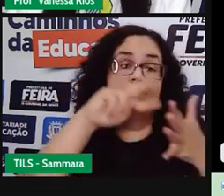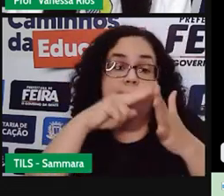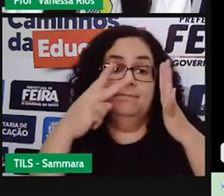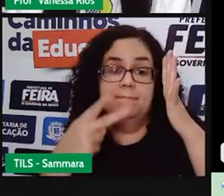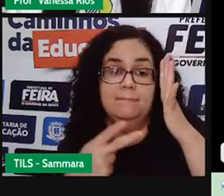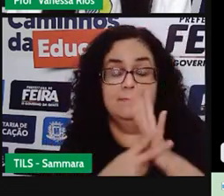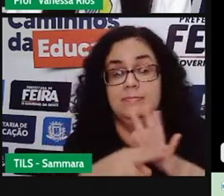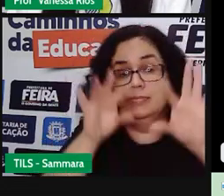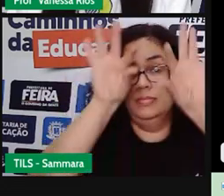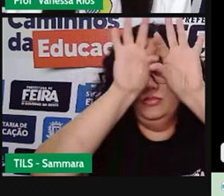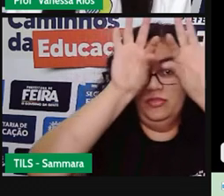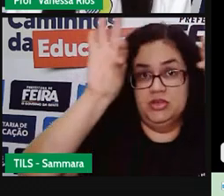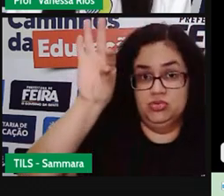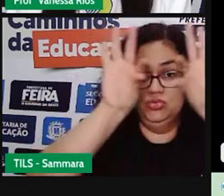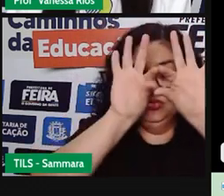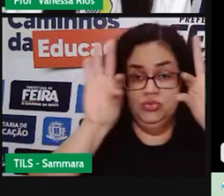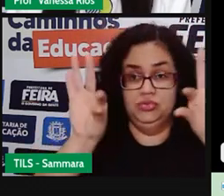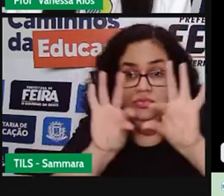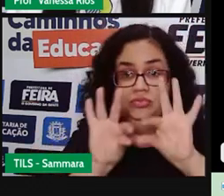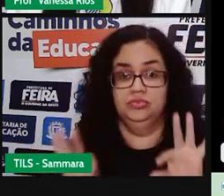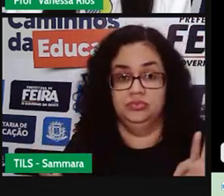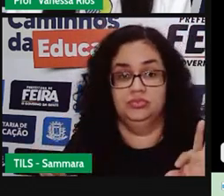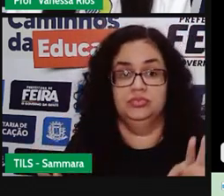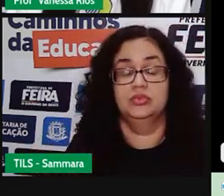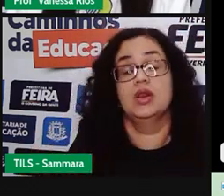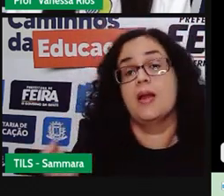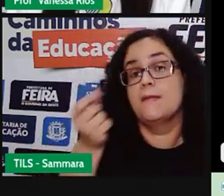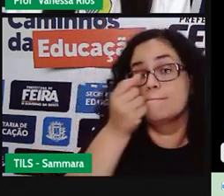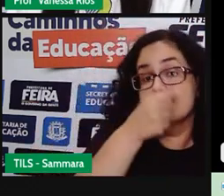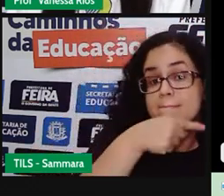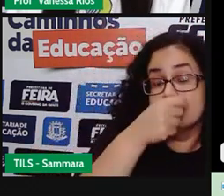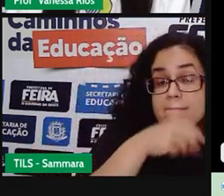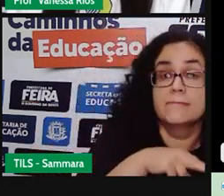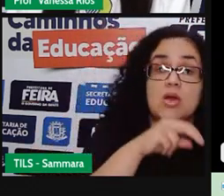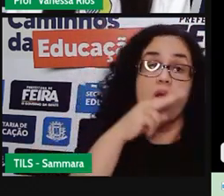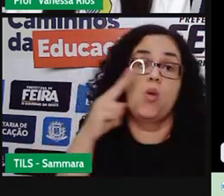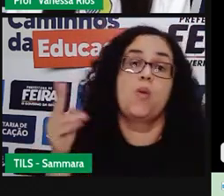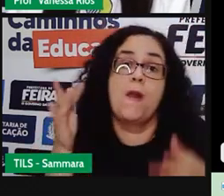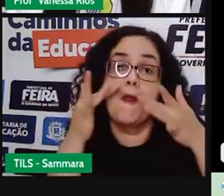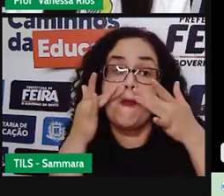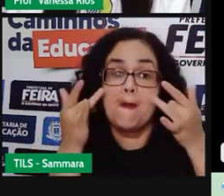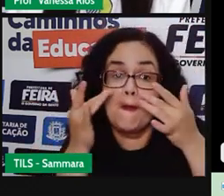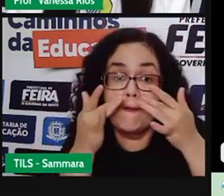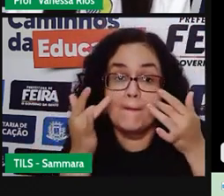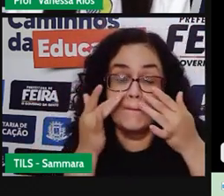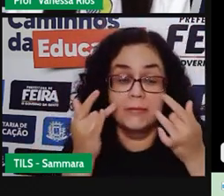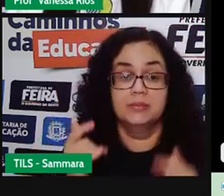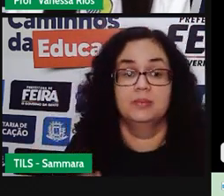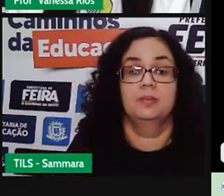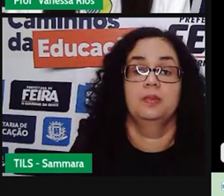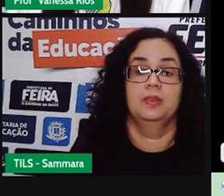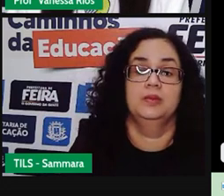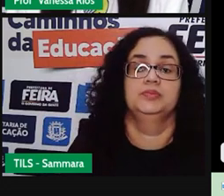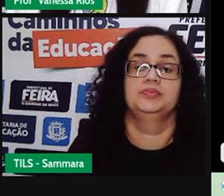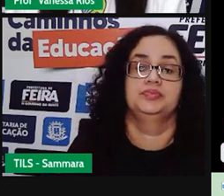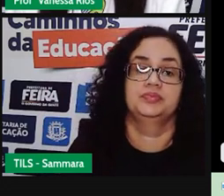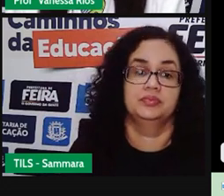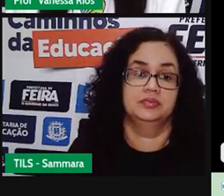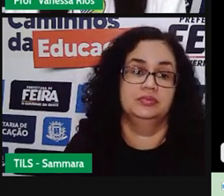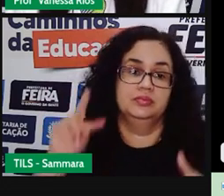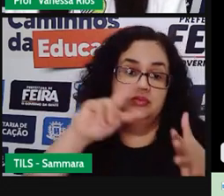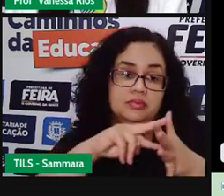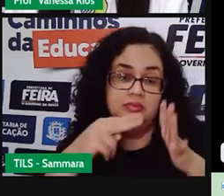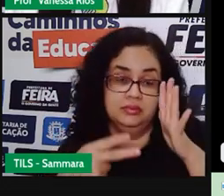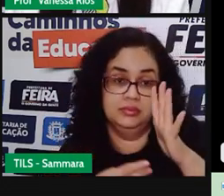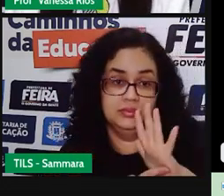E do grego, poema, que significa o que se faz, manual, criação do espírito ou